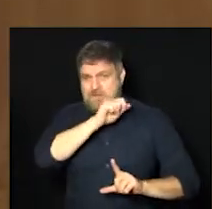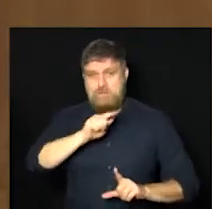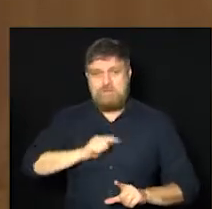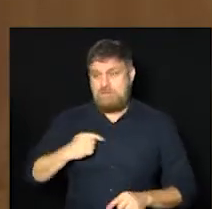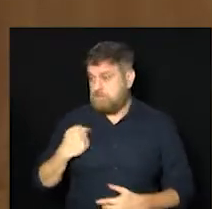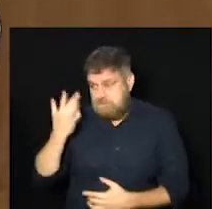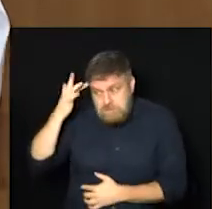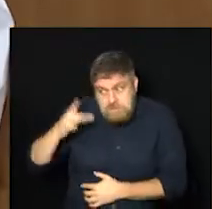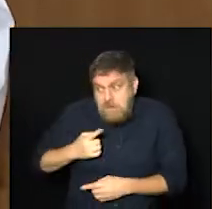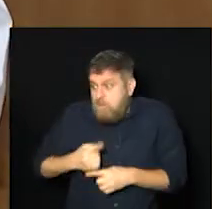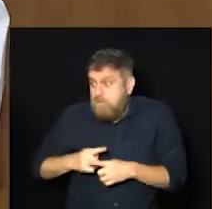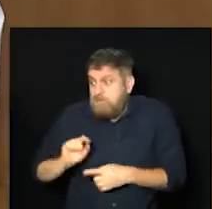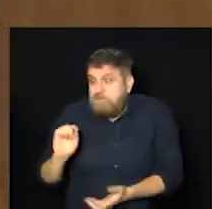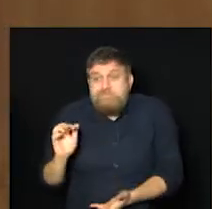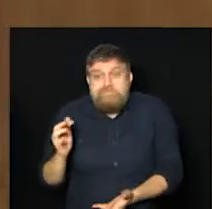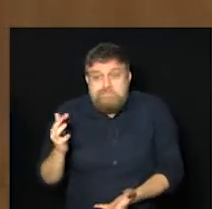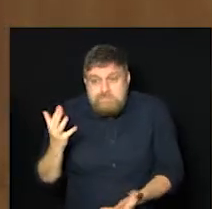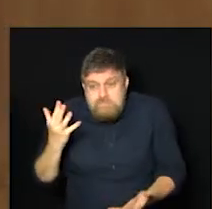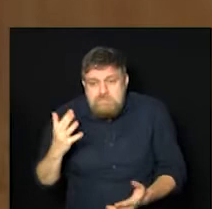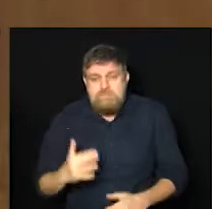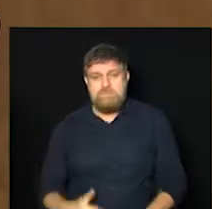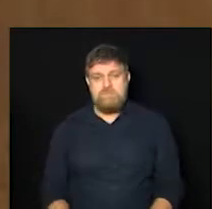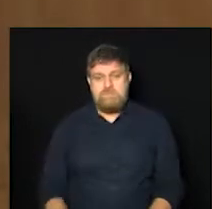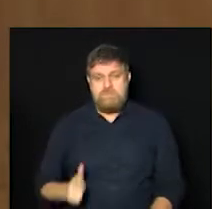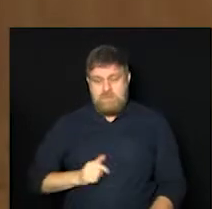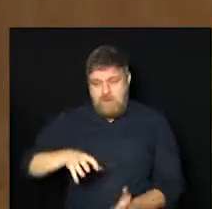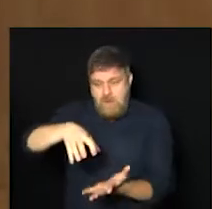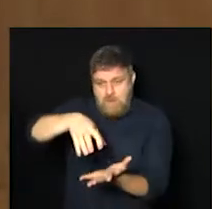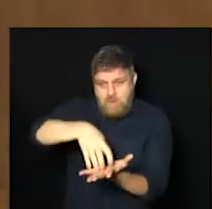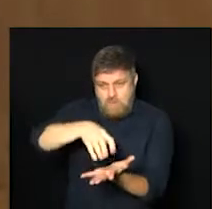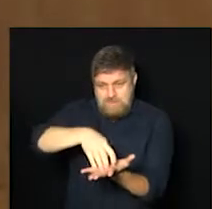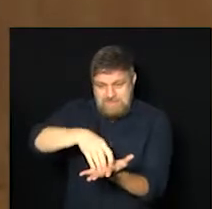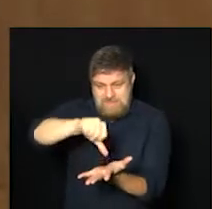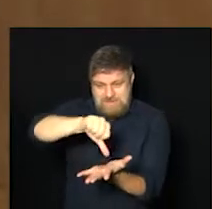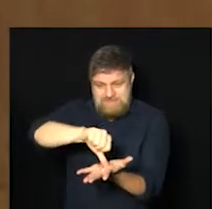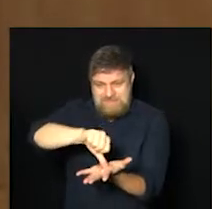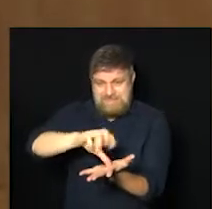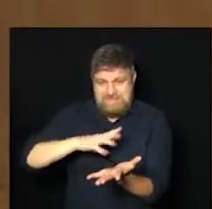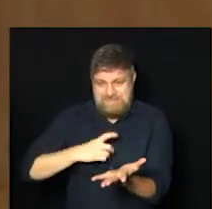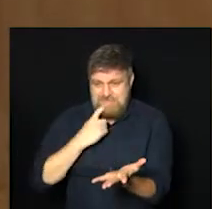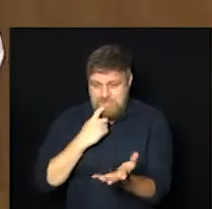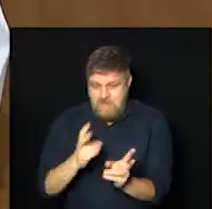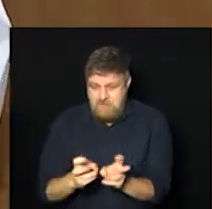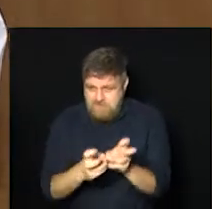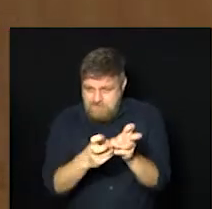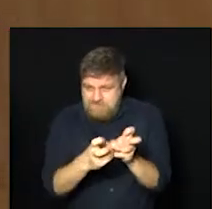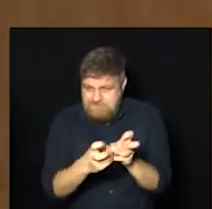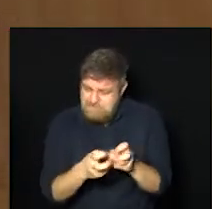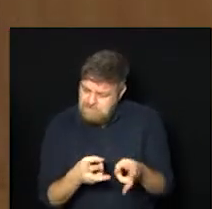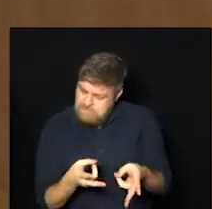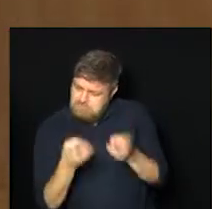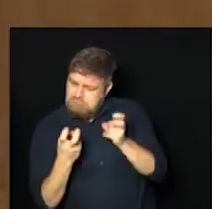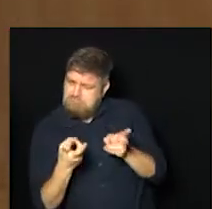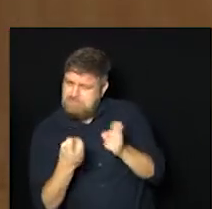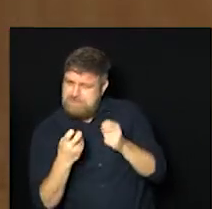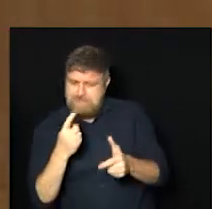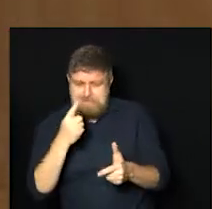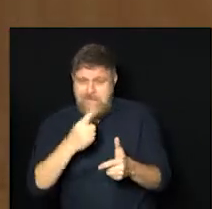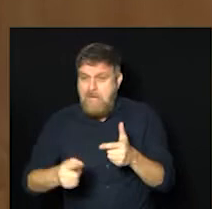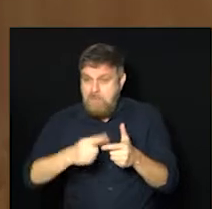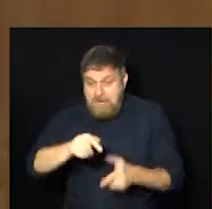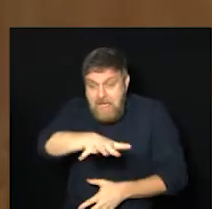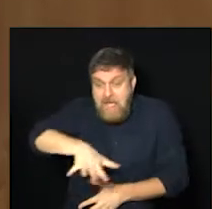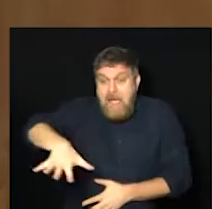não sabemos por quê, mas isso tem acontecido. E o Centro de Oncologia é sensível a esse problema de saúde